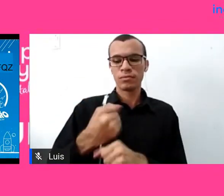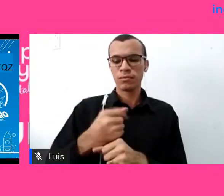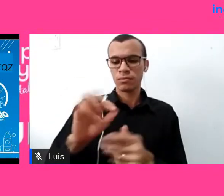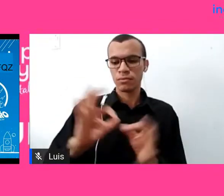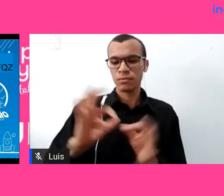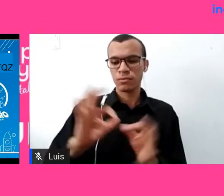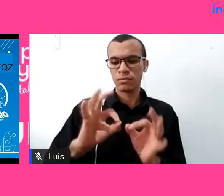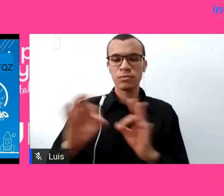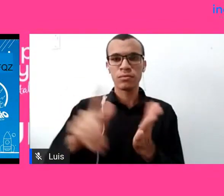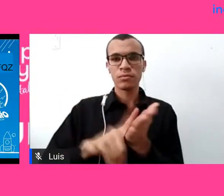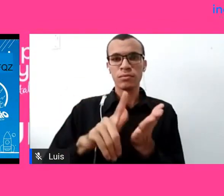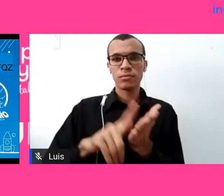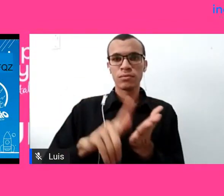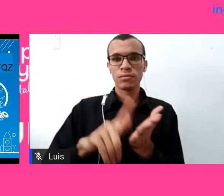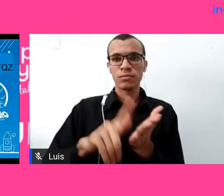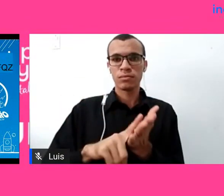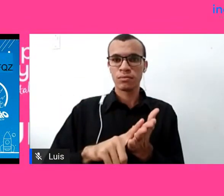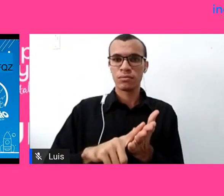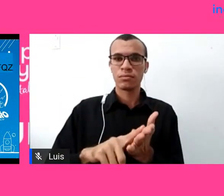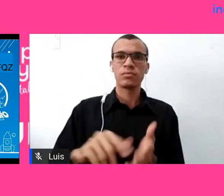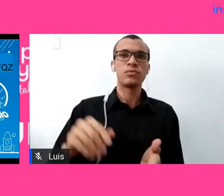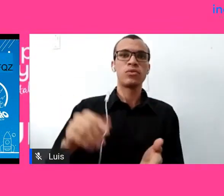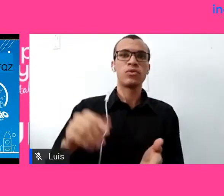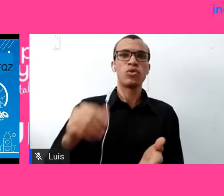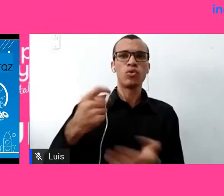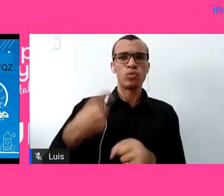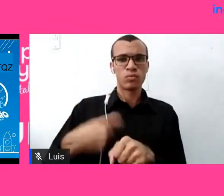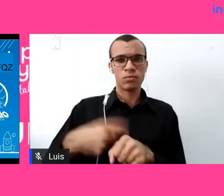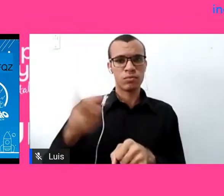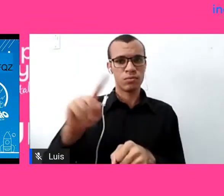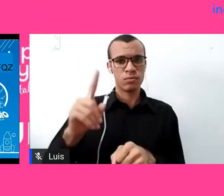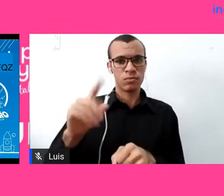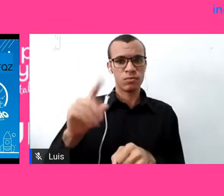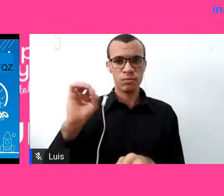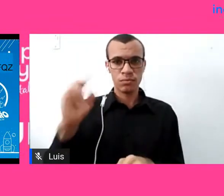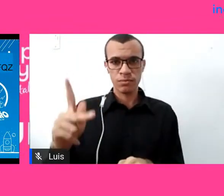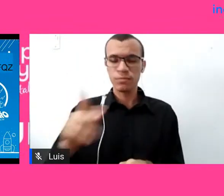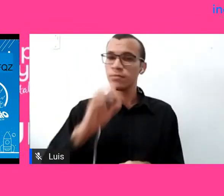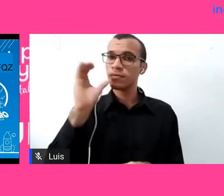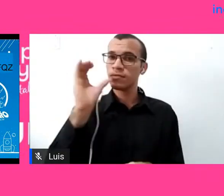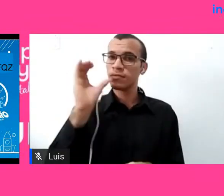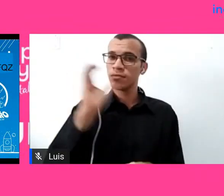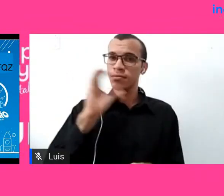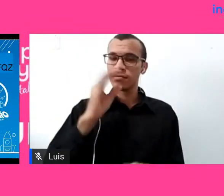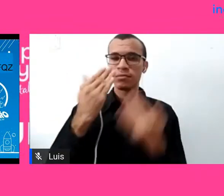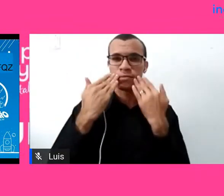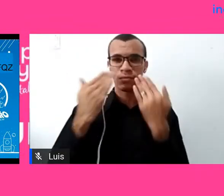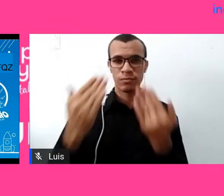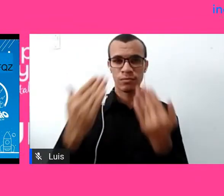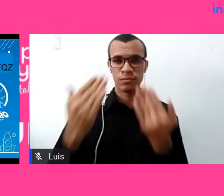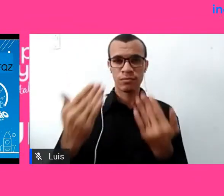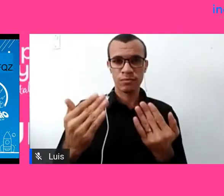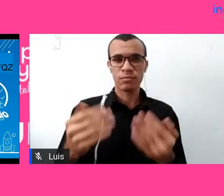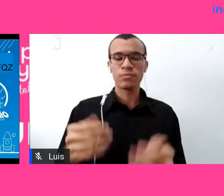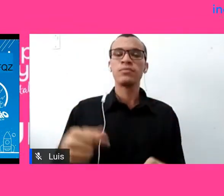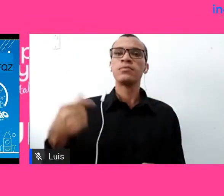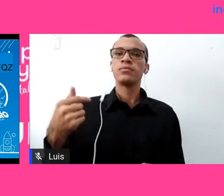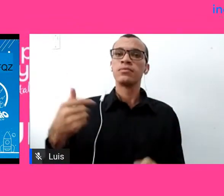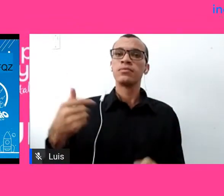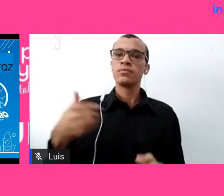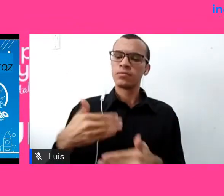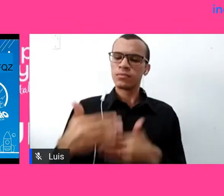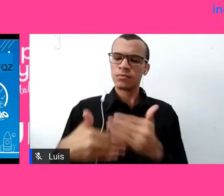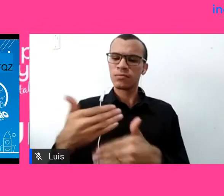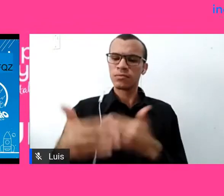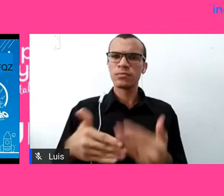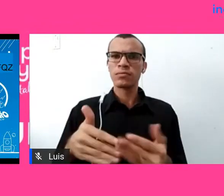colocar papelão, ok? É só para a gente poder produzir aqui rápido e mostrar. Se durante o processo de